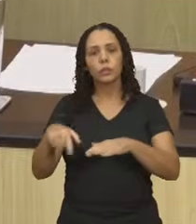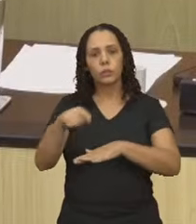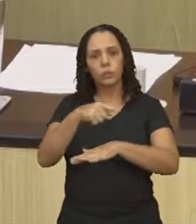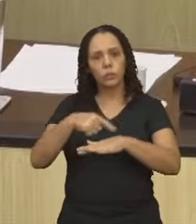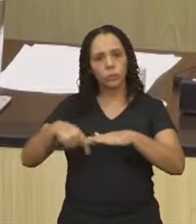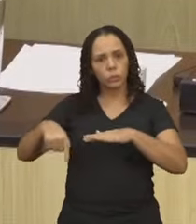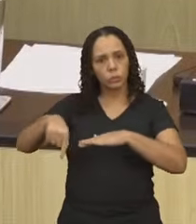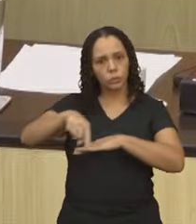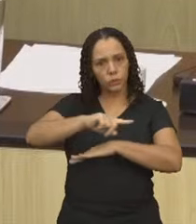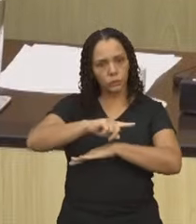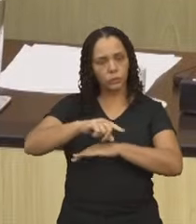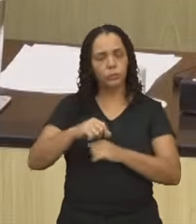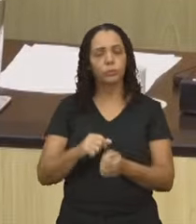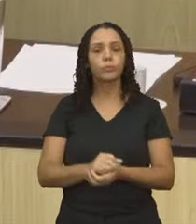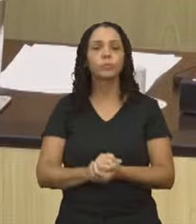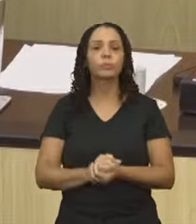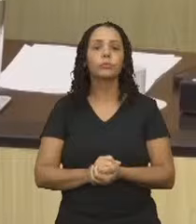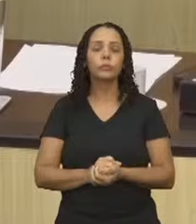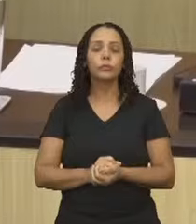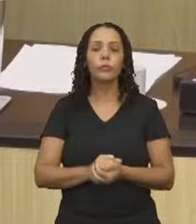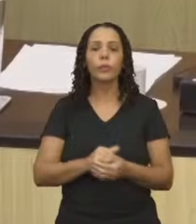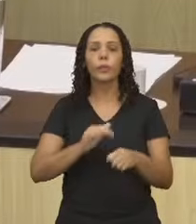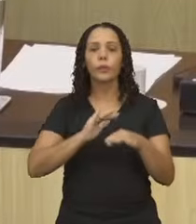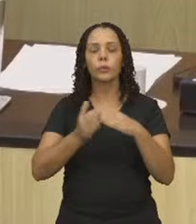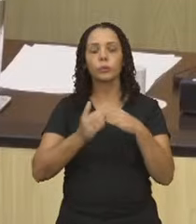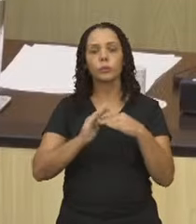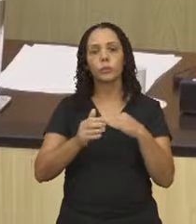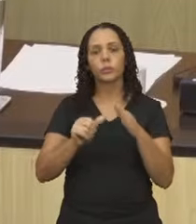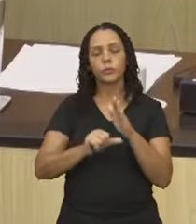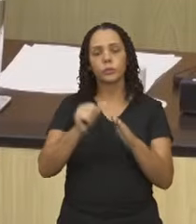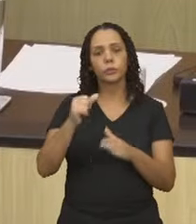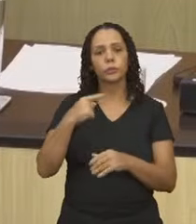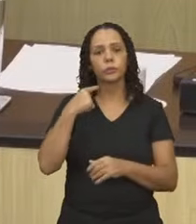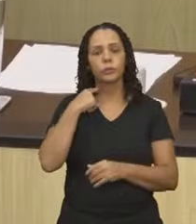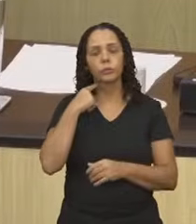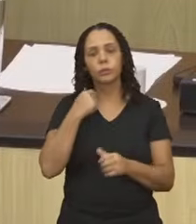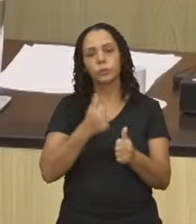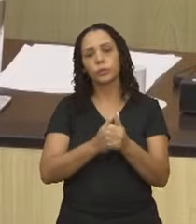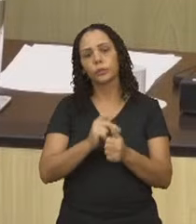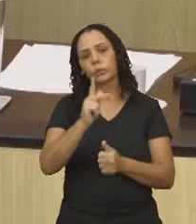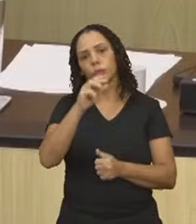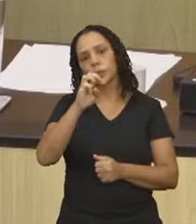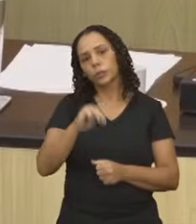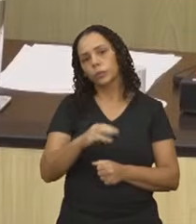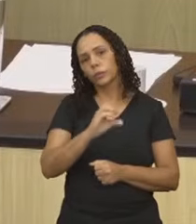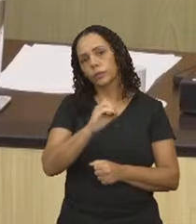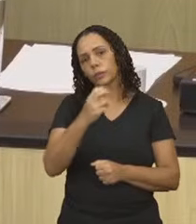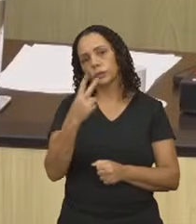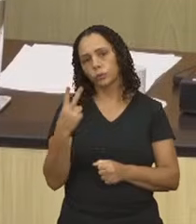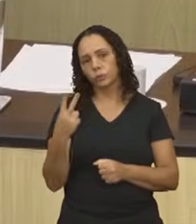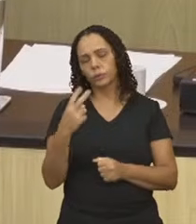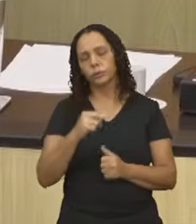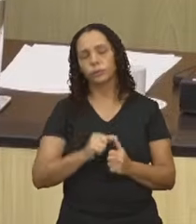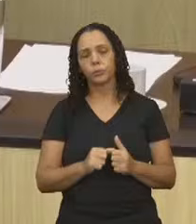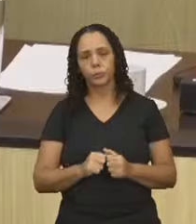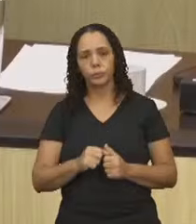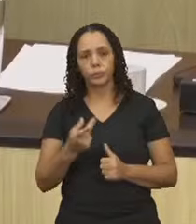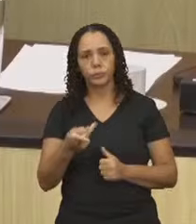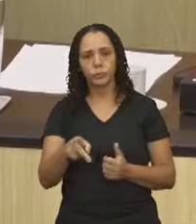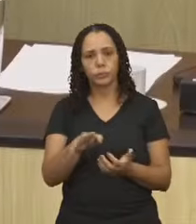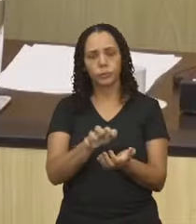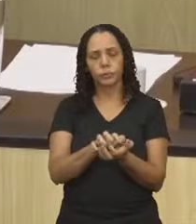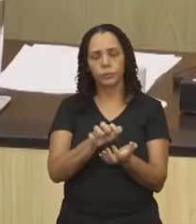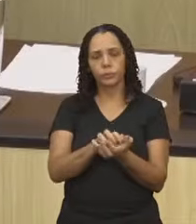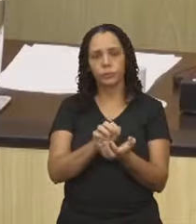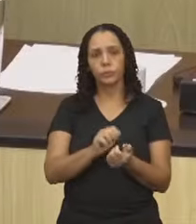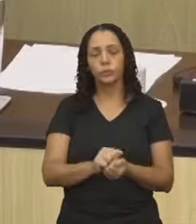conjunto 1º de Maio, nas proximidades do KM-02, da rodovia antiga Dom Pedro I, neste